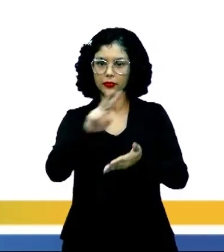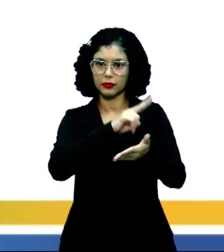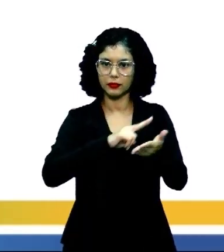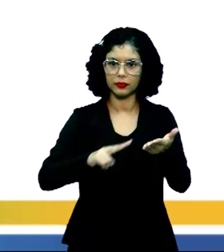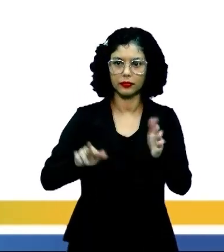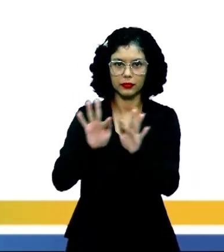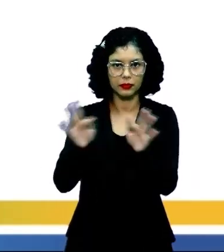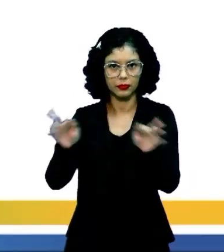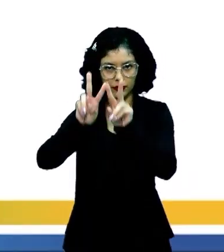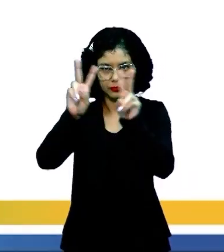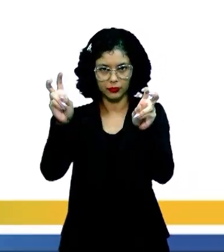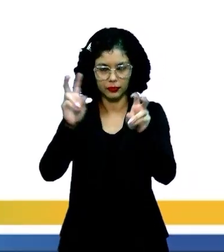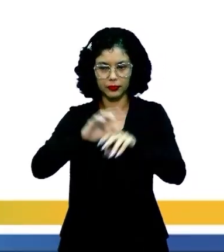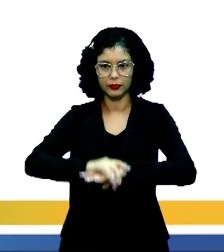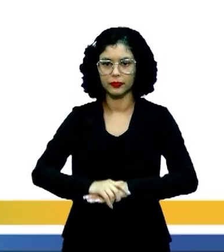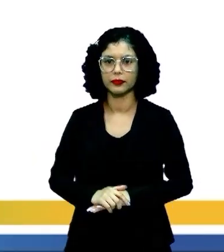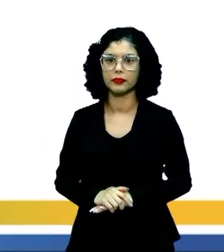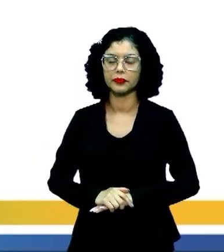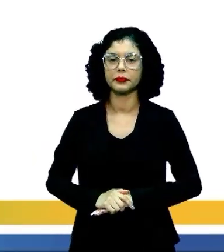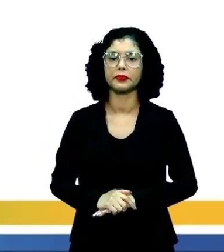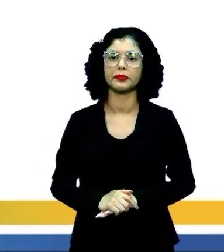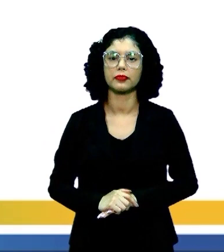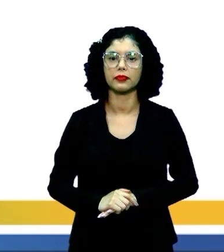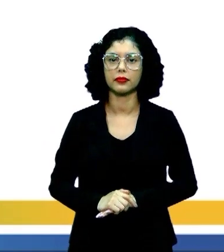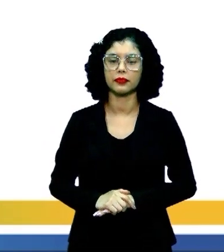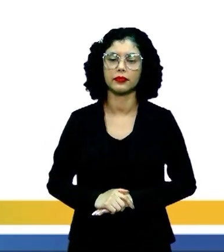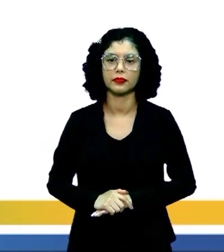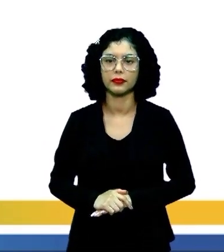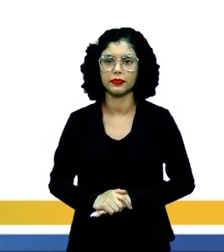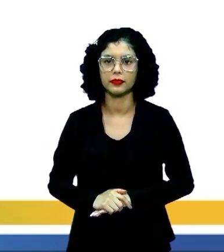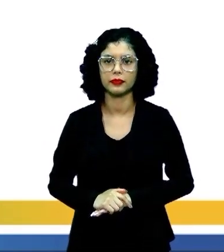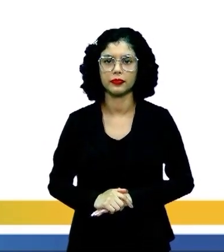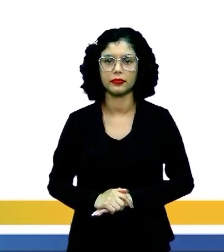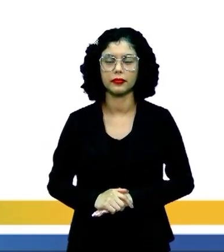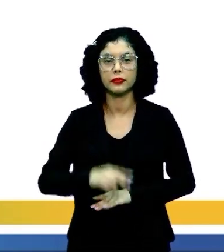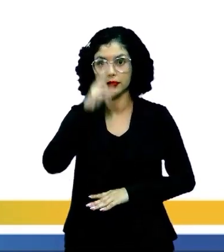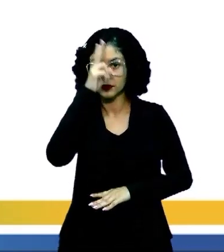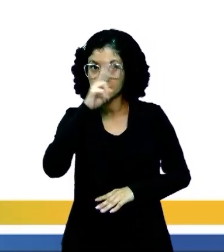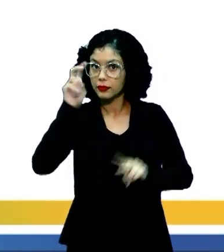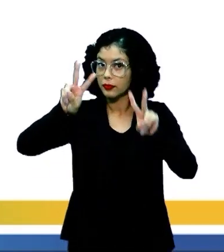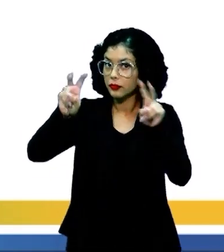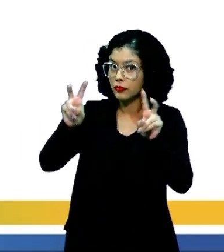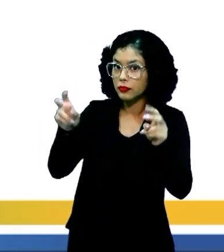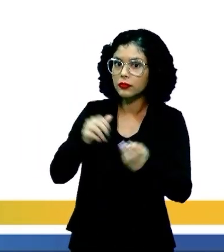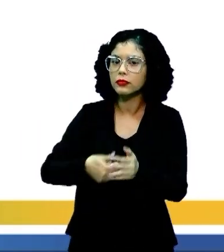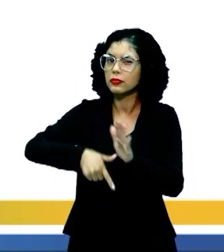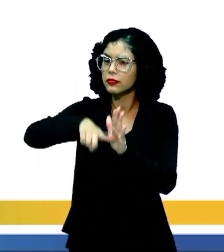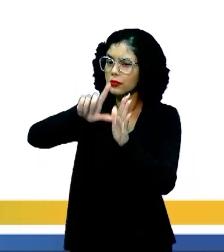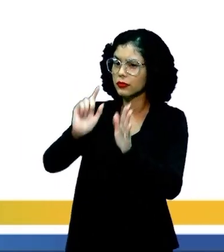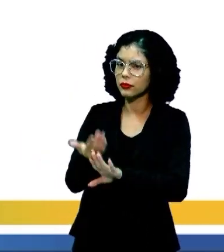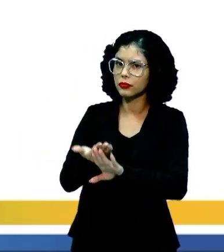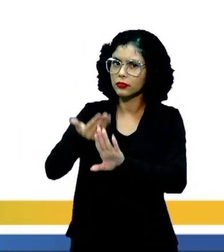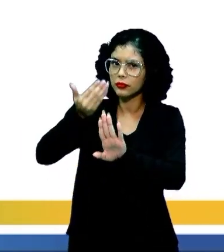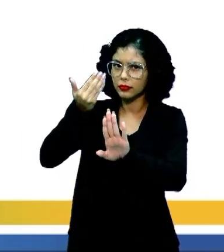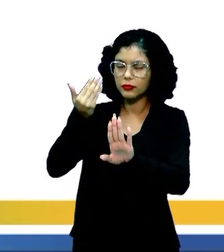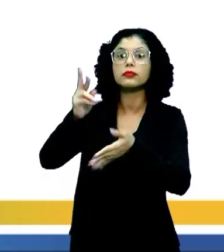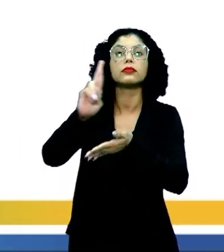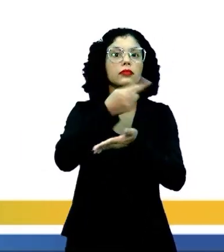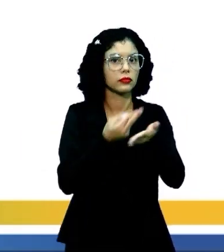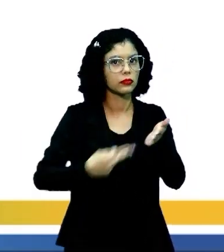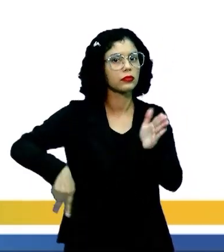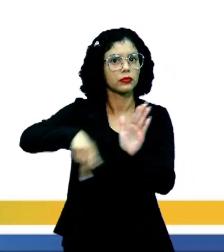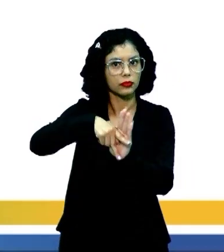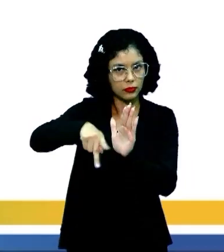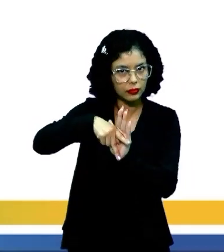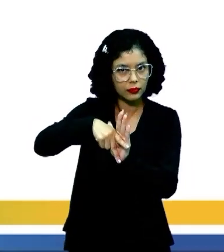Leitura da frase tema. Leitura da frase tema, lembrando que esse tema é lá o tema da